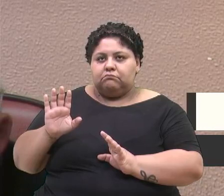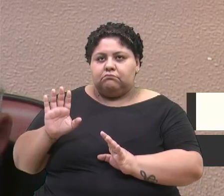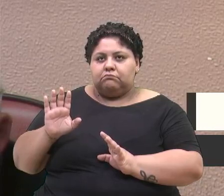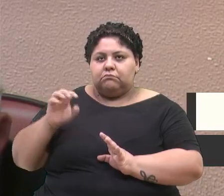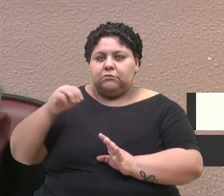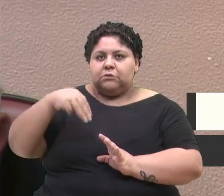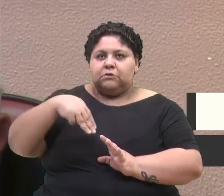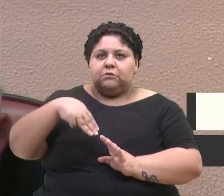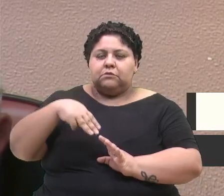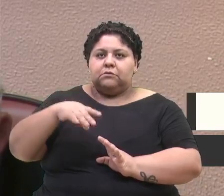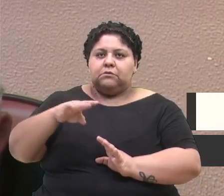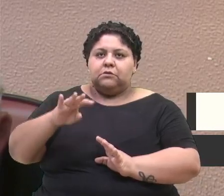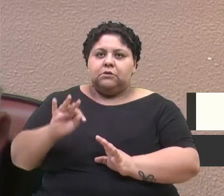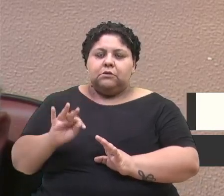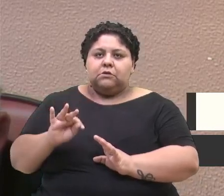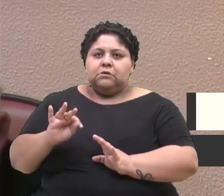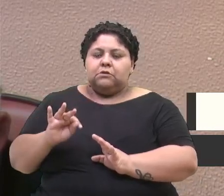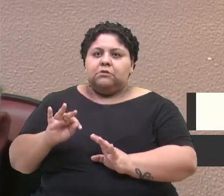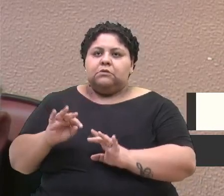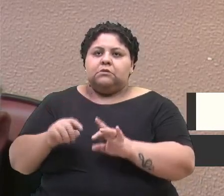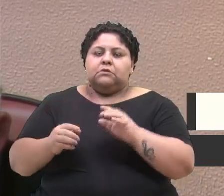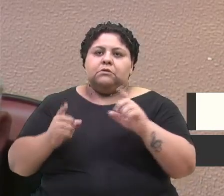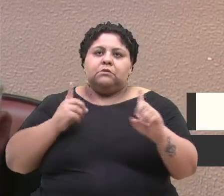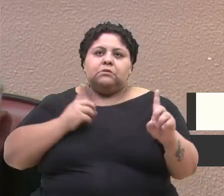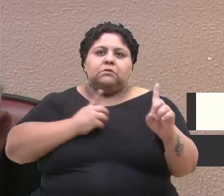MDB, descobriu que estava ali na